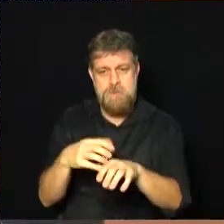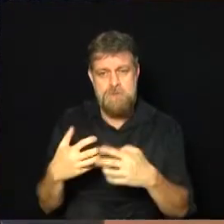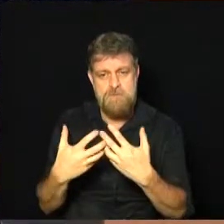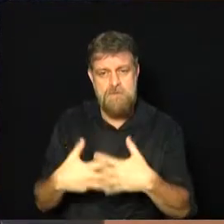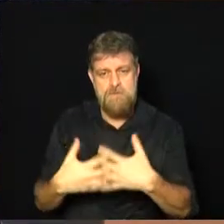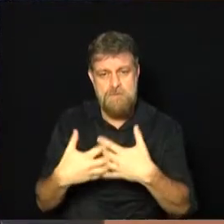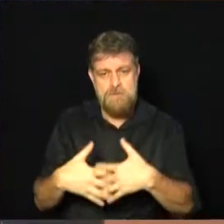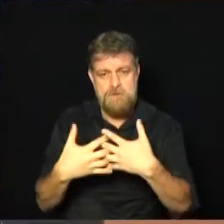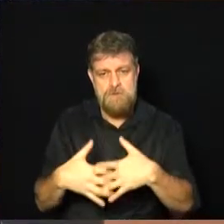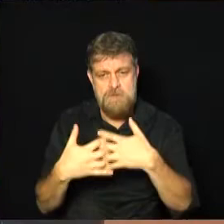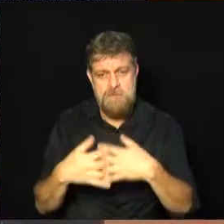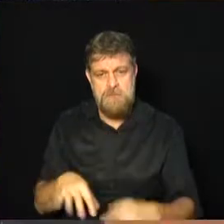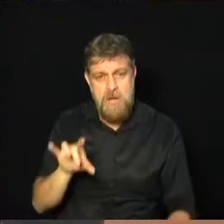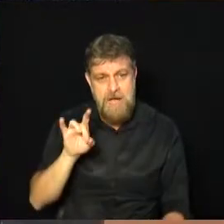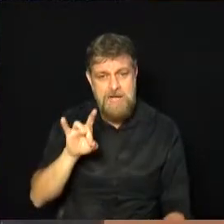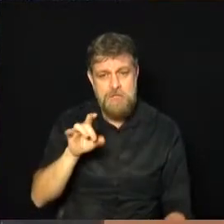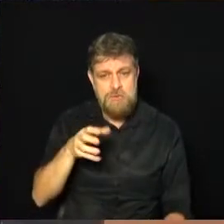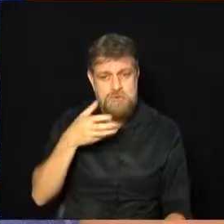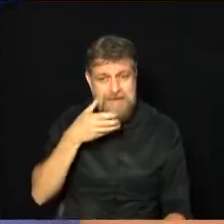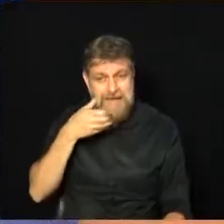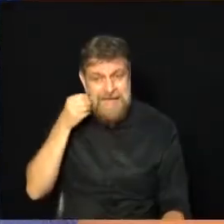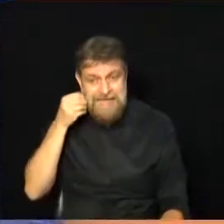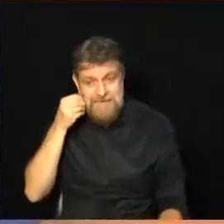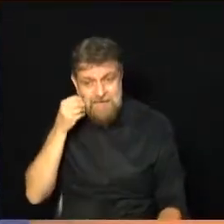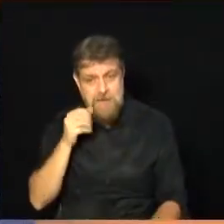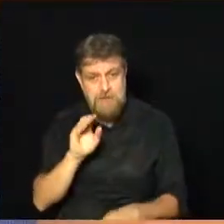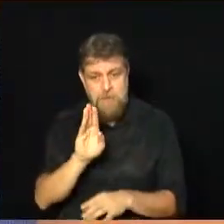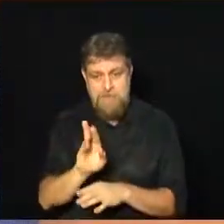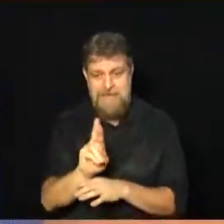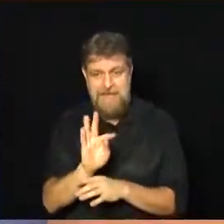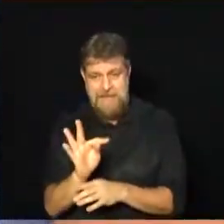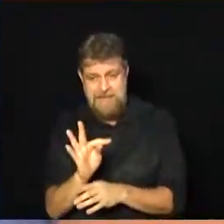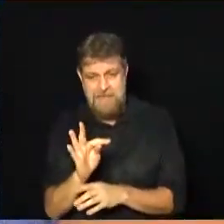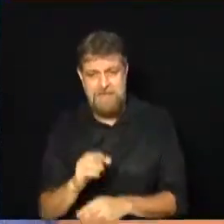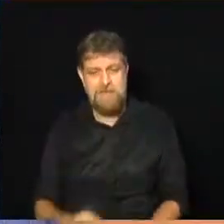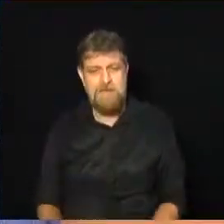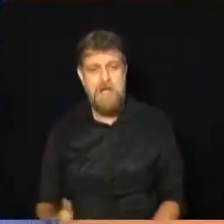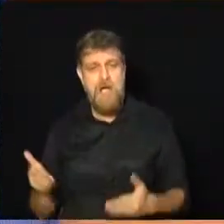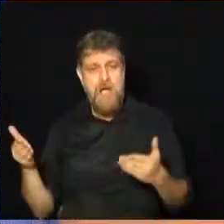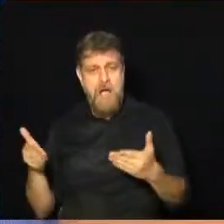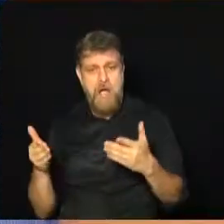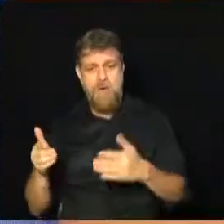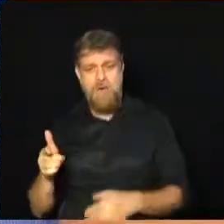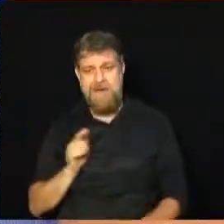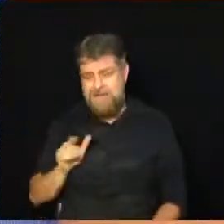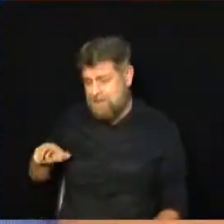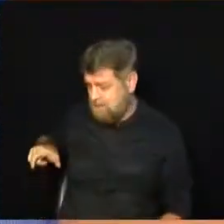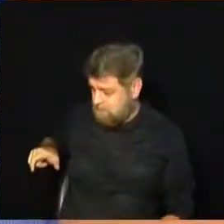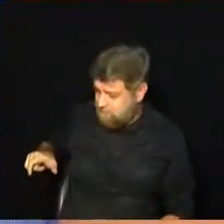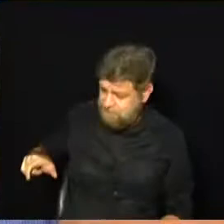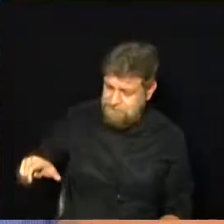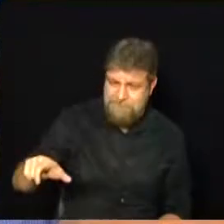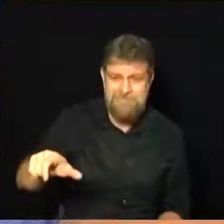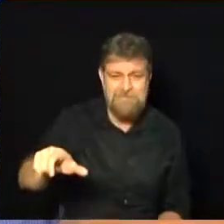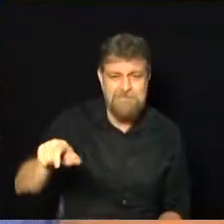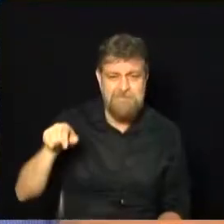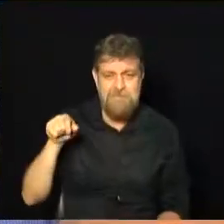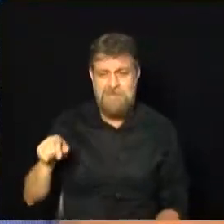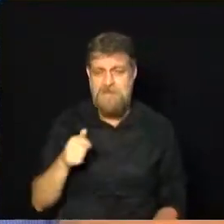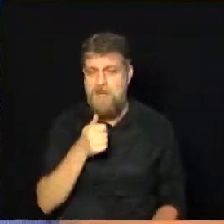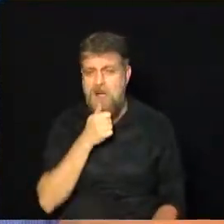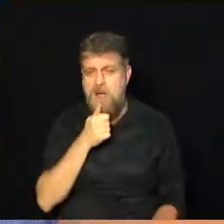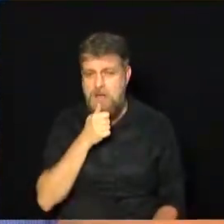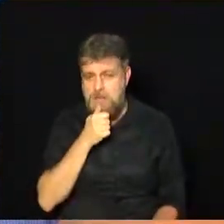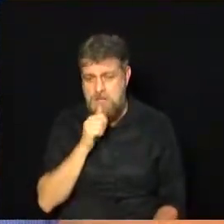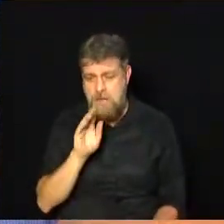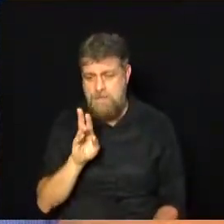funcionamento, ela vai ser só exclusiva para o BRT, correto. Só que agora nós temos trechos que, enquanto o